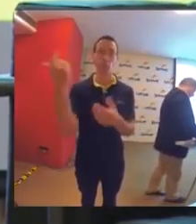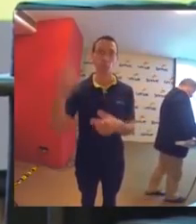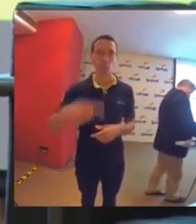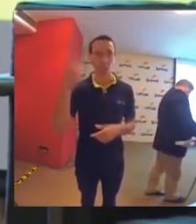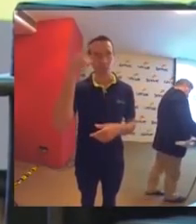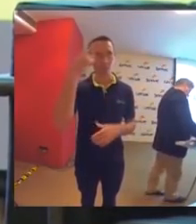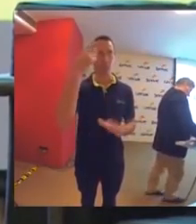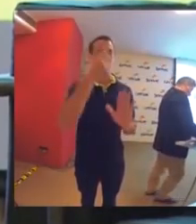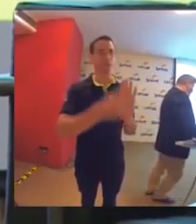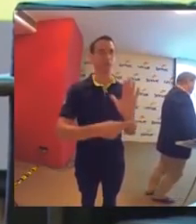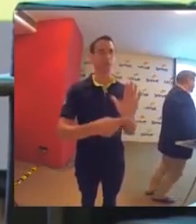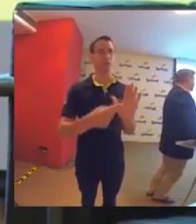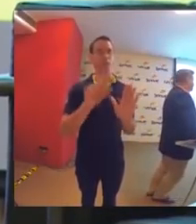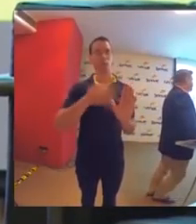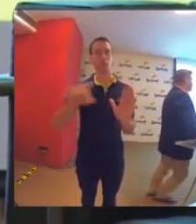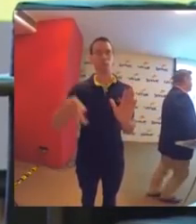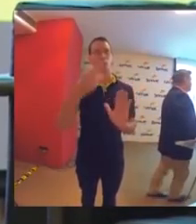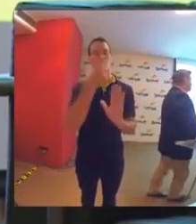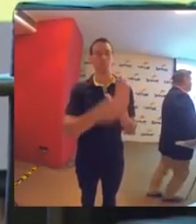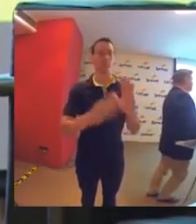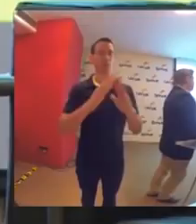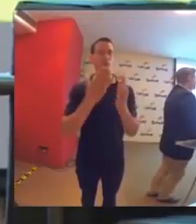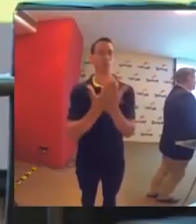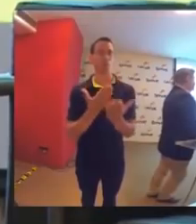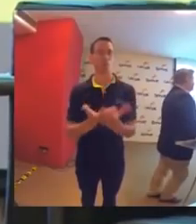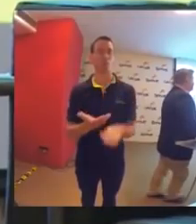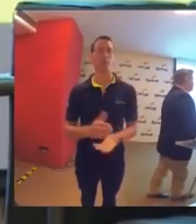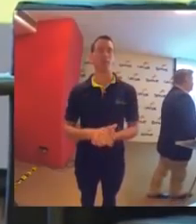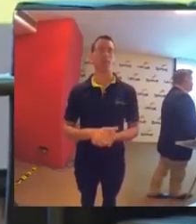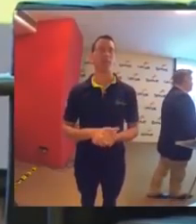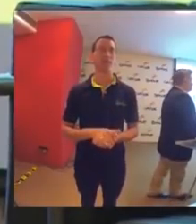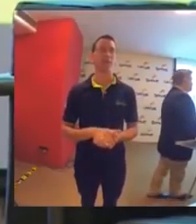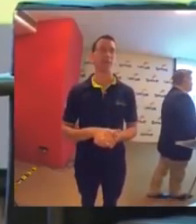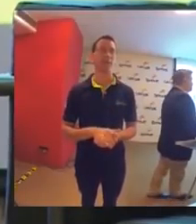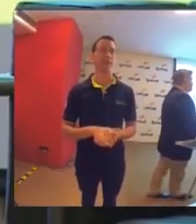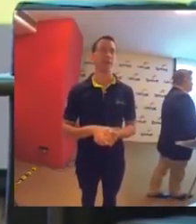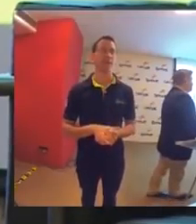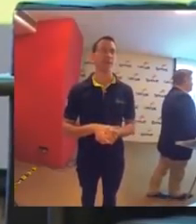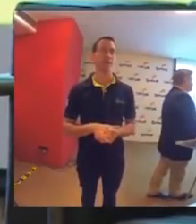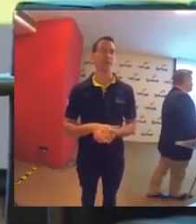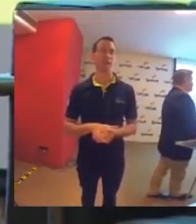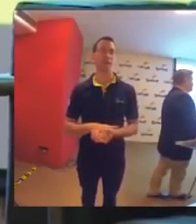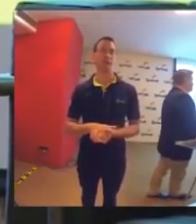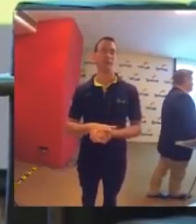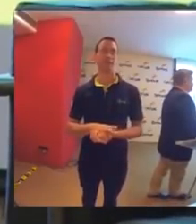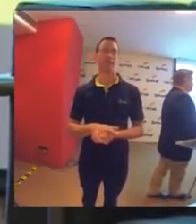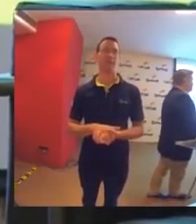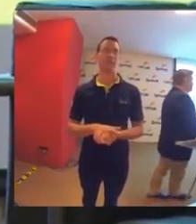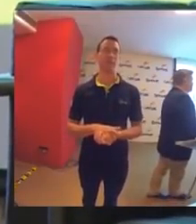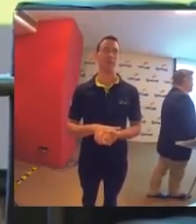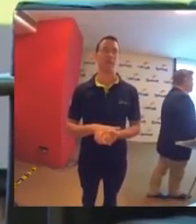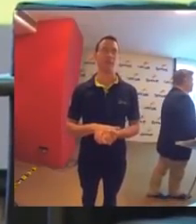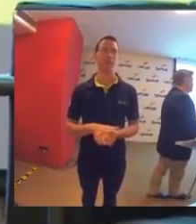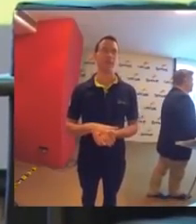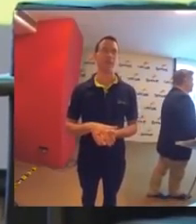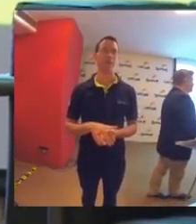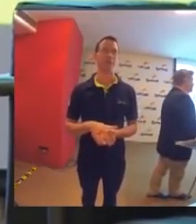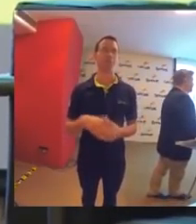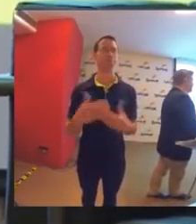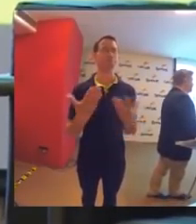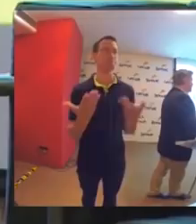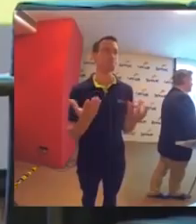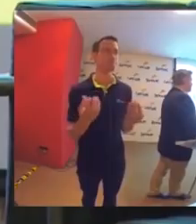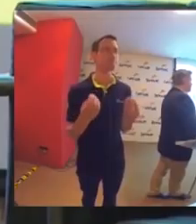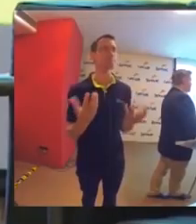escola. E, portanto, interessa-nos saber quais são os projetos em curso, o que é que isso resultou, quais são as intenções,